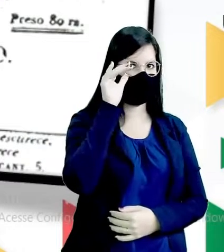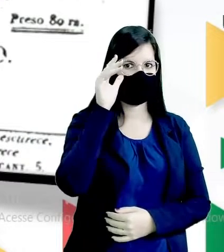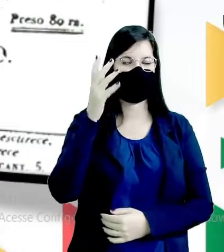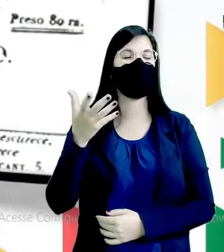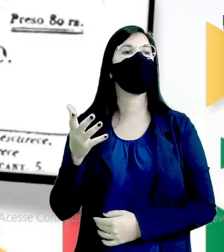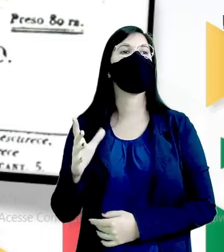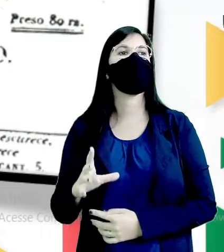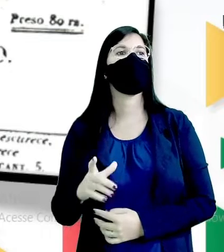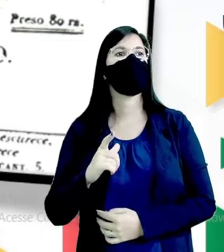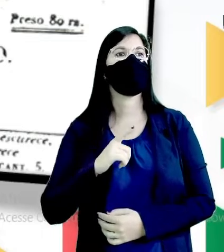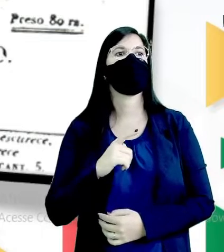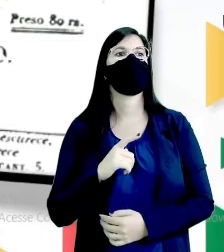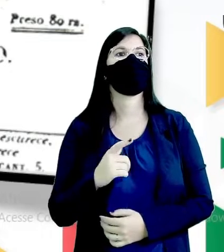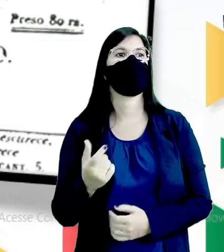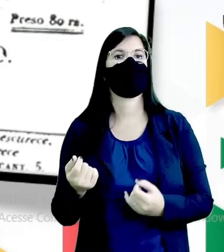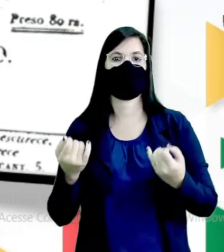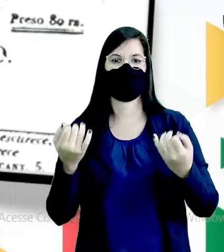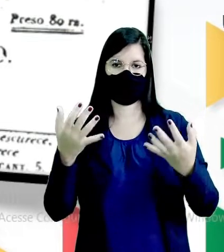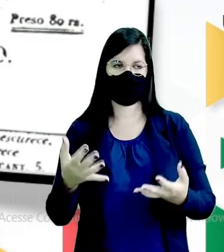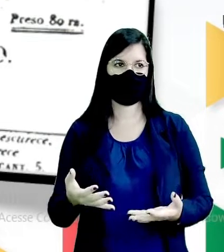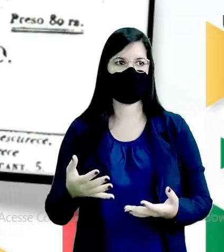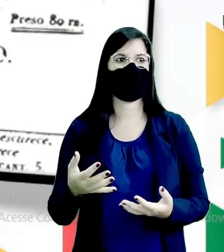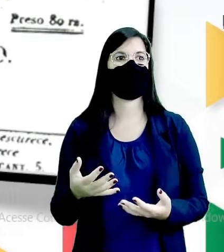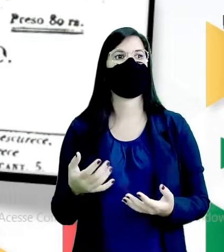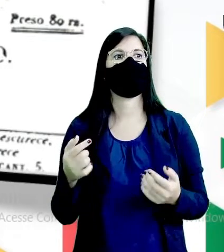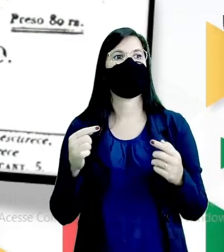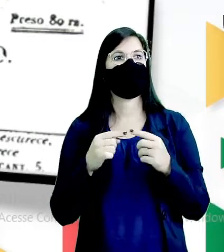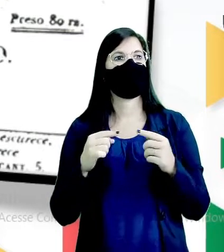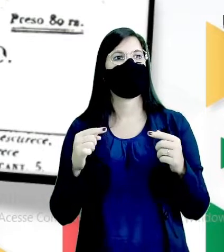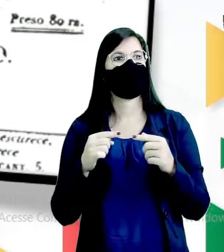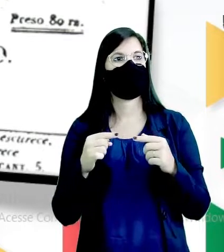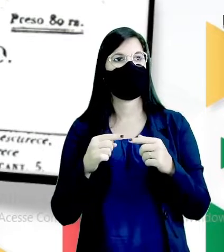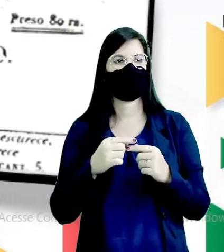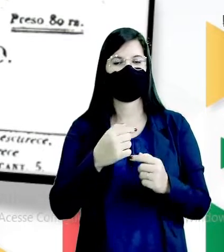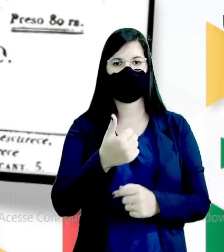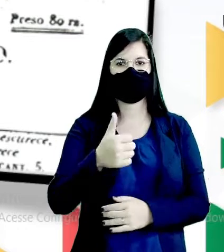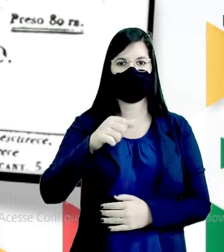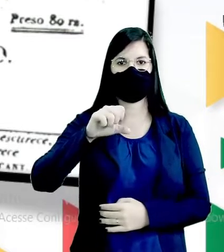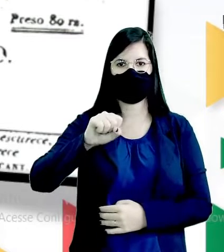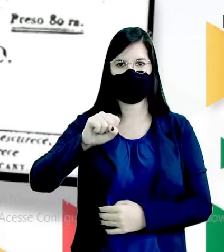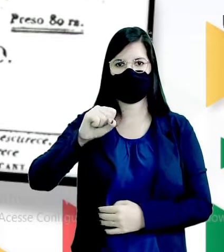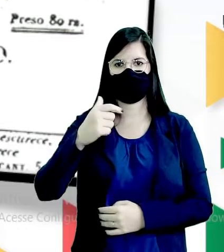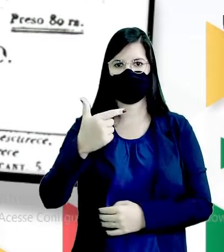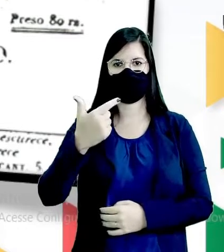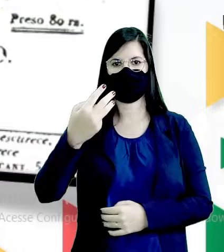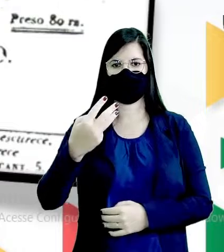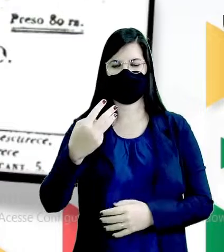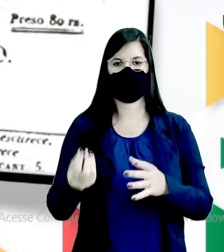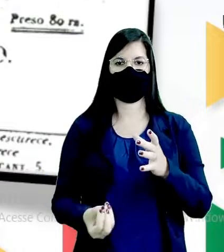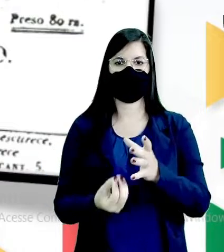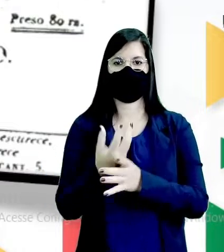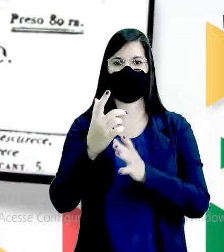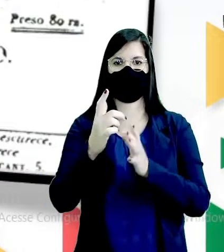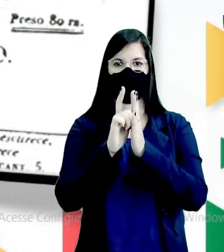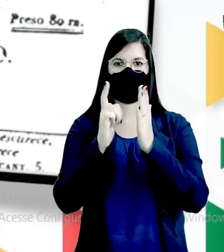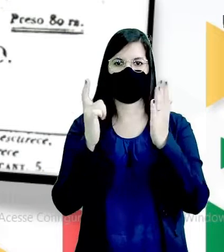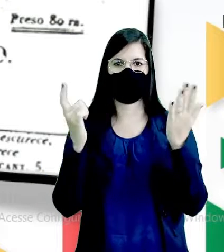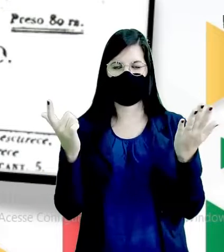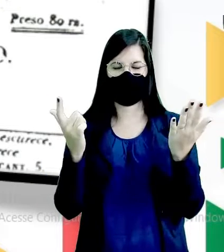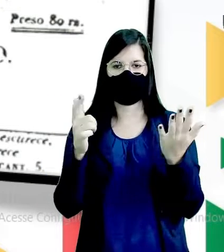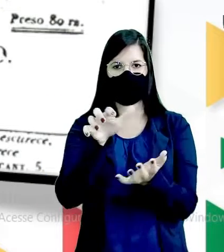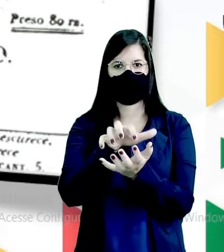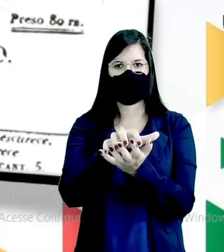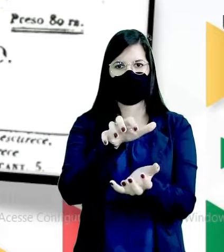temos esse ponto. Vamos ver aqui, professor. Aí, justamente em 1823, ele criou o jornal Tifes